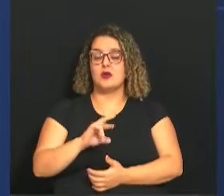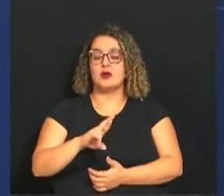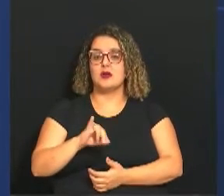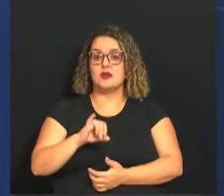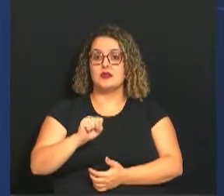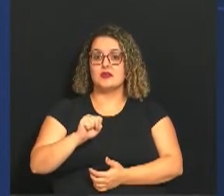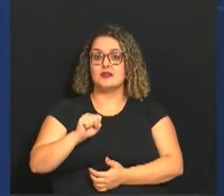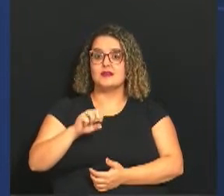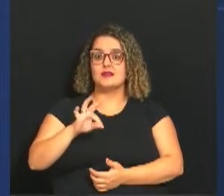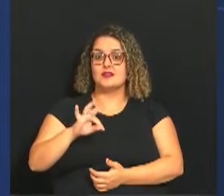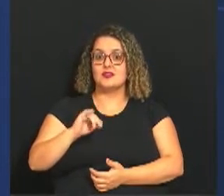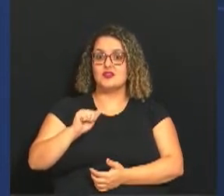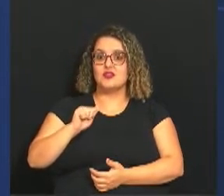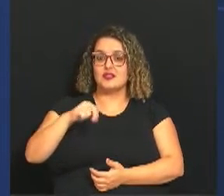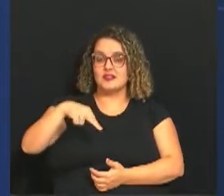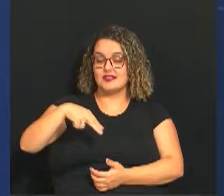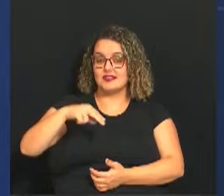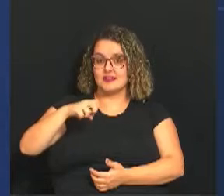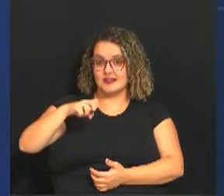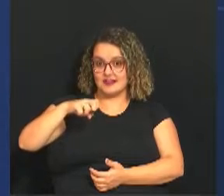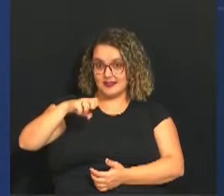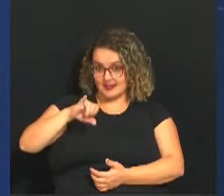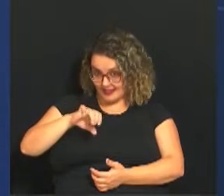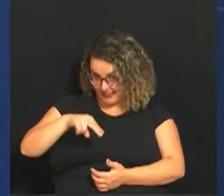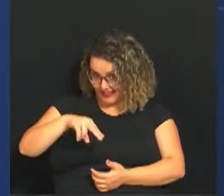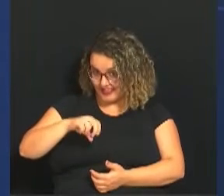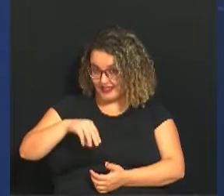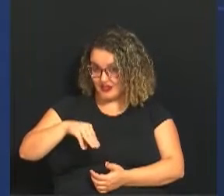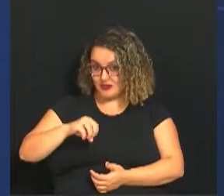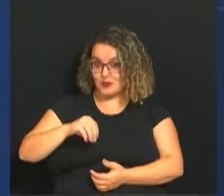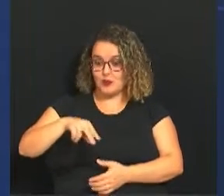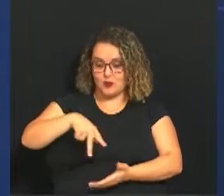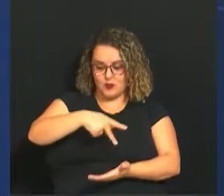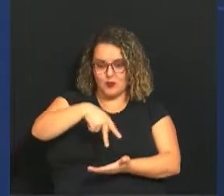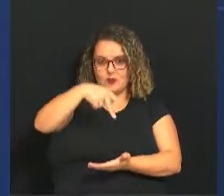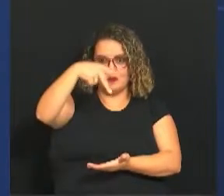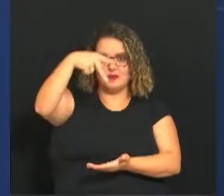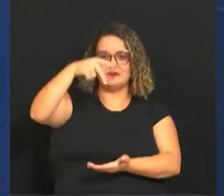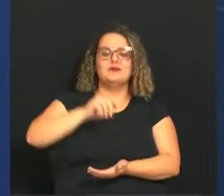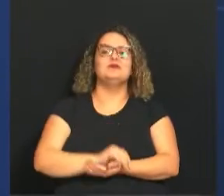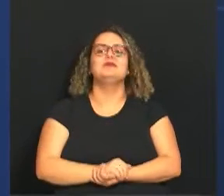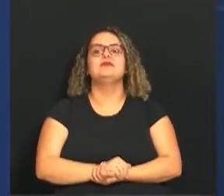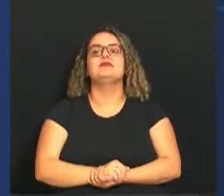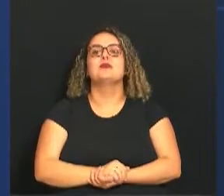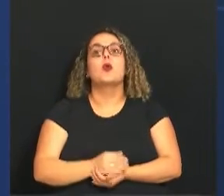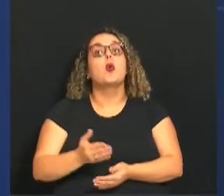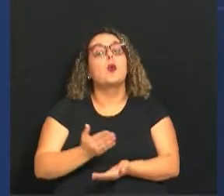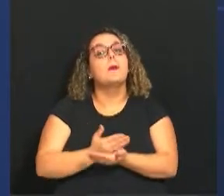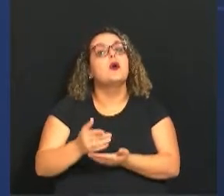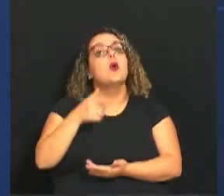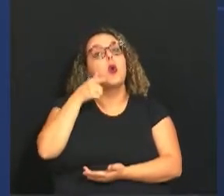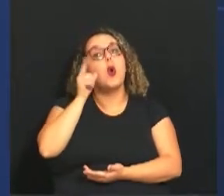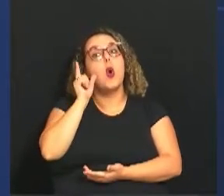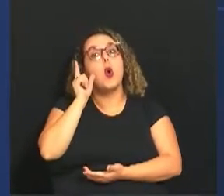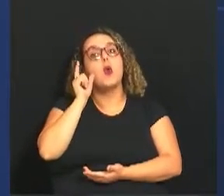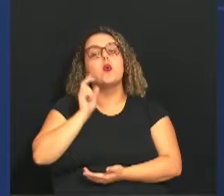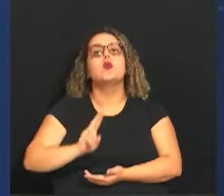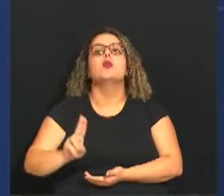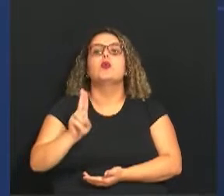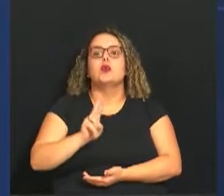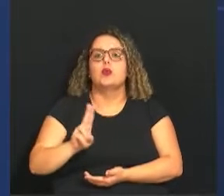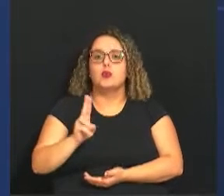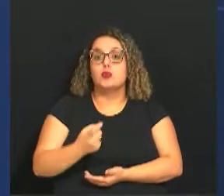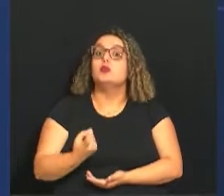que é a ressurreição de Jesus Cristo. Começou ontem e durante este período o consumo de